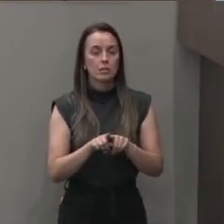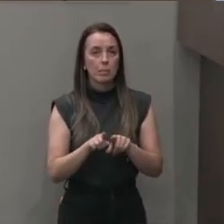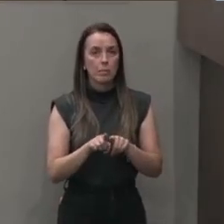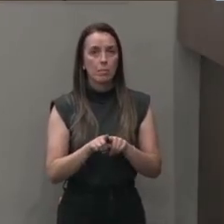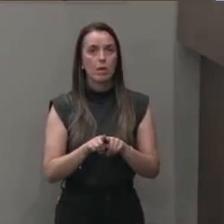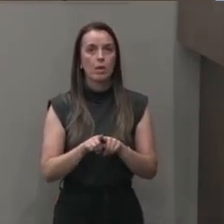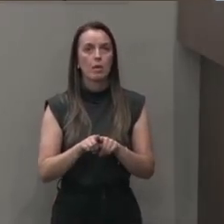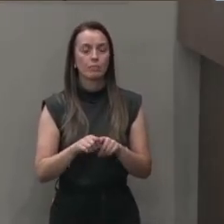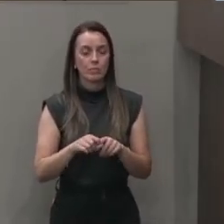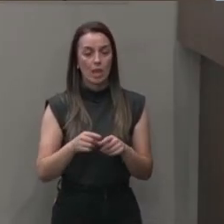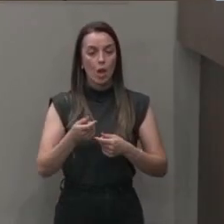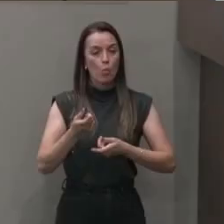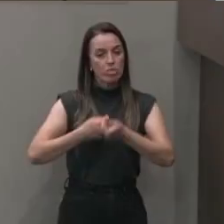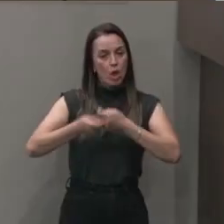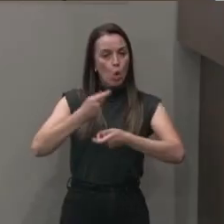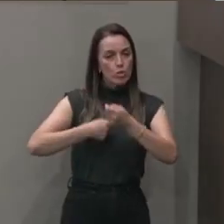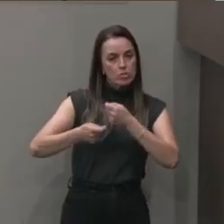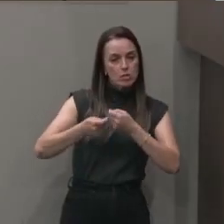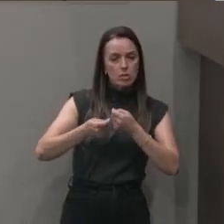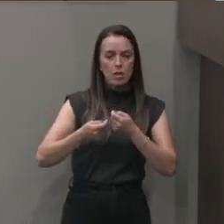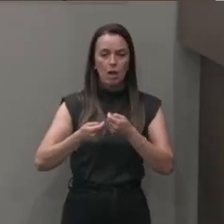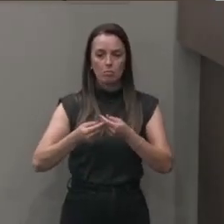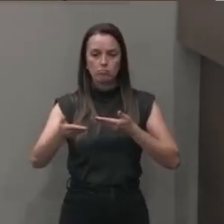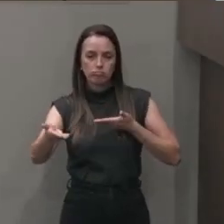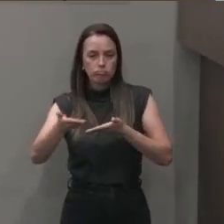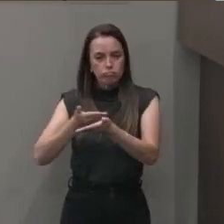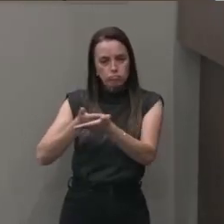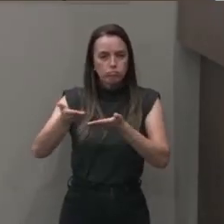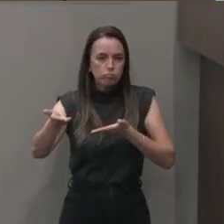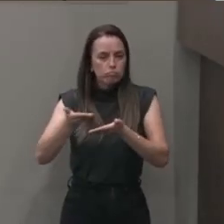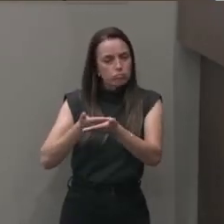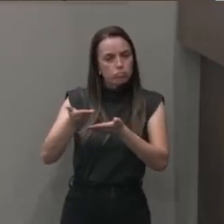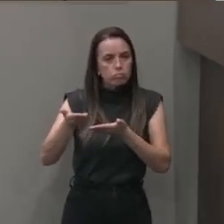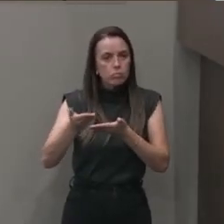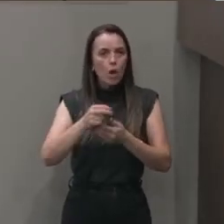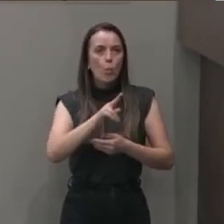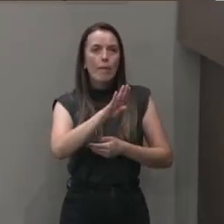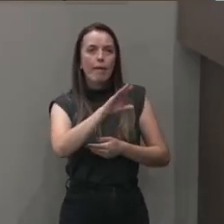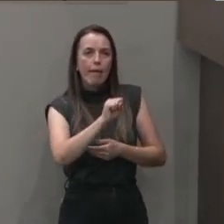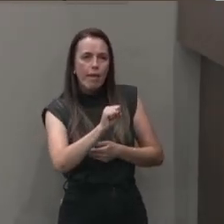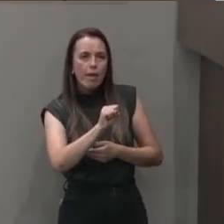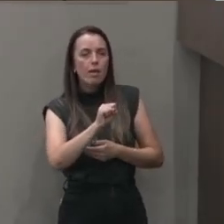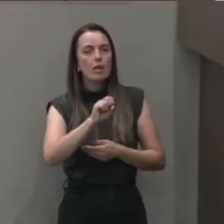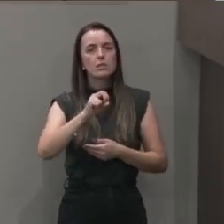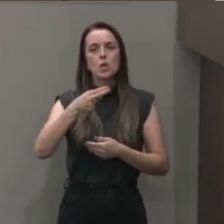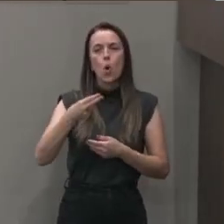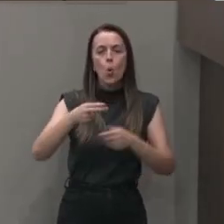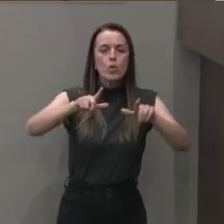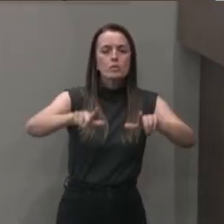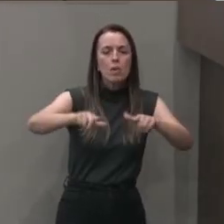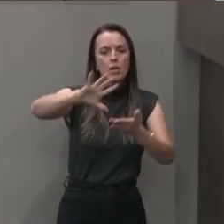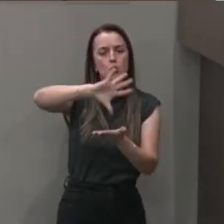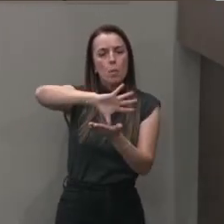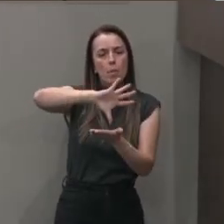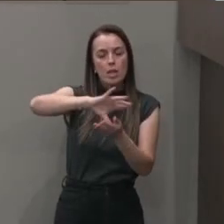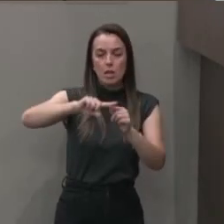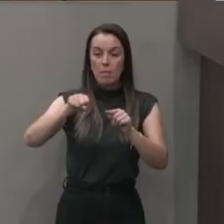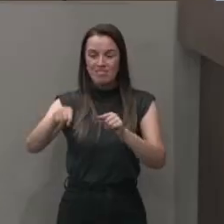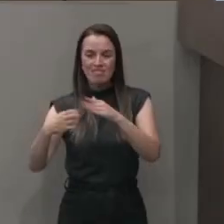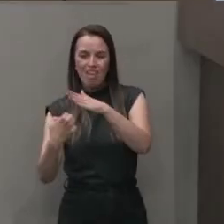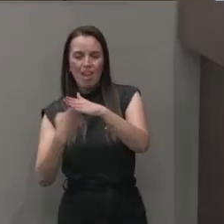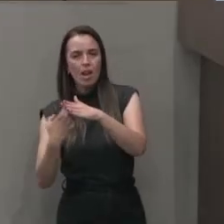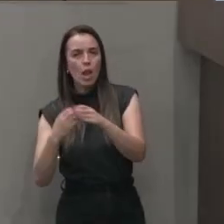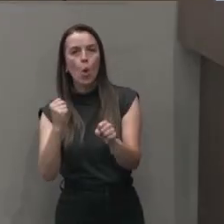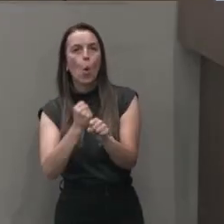deixar um espaço para uma UBS, para uma praça, porém ele não vai construir a praça, ele não vai construir